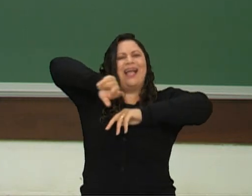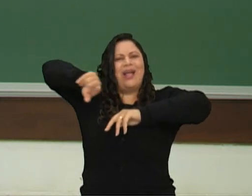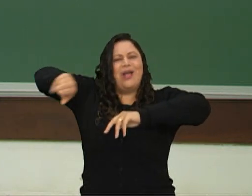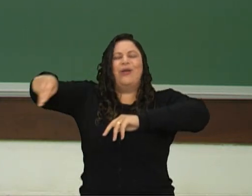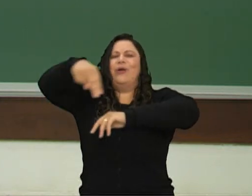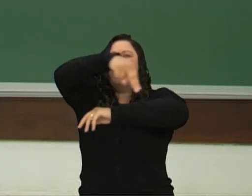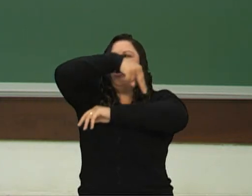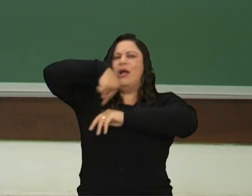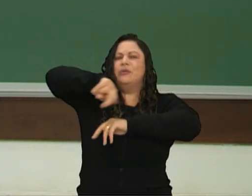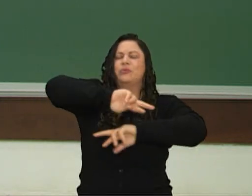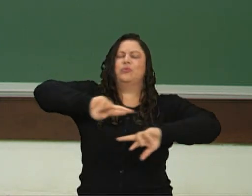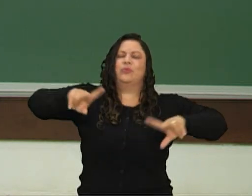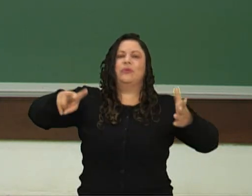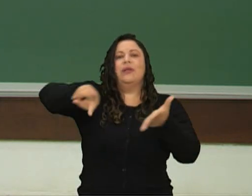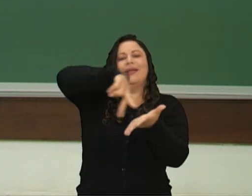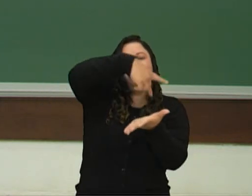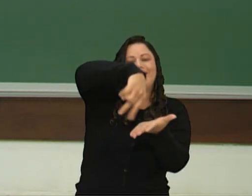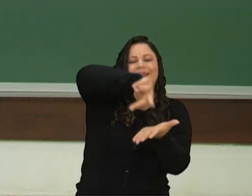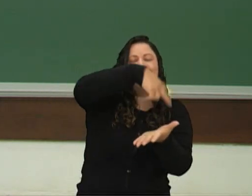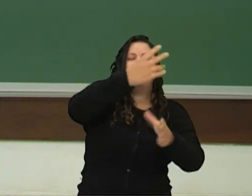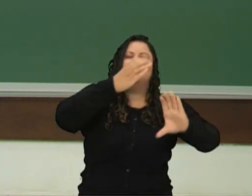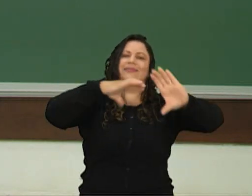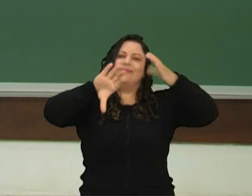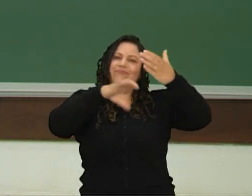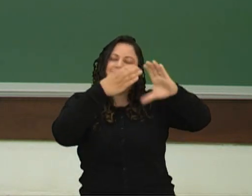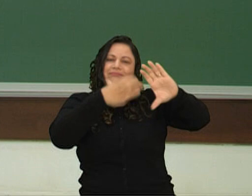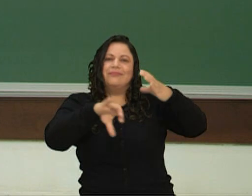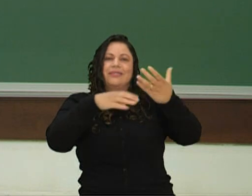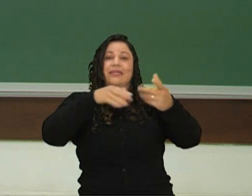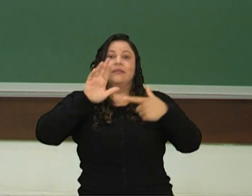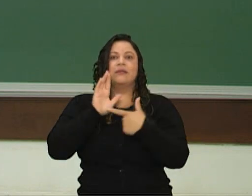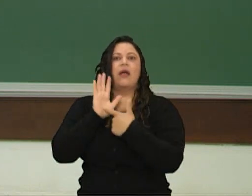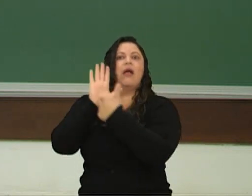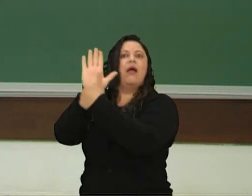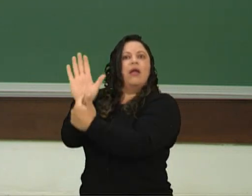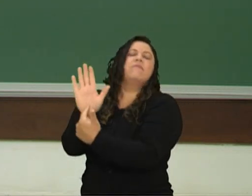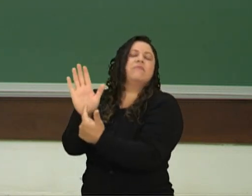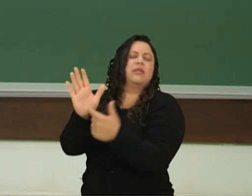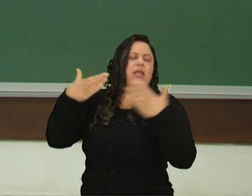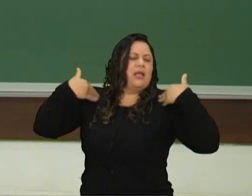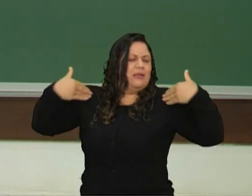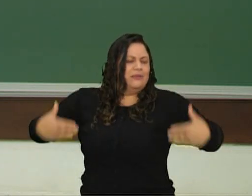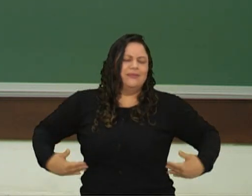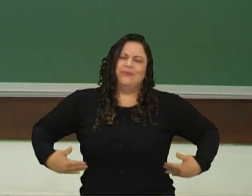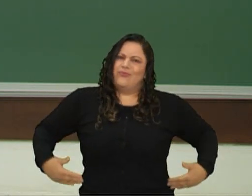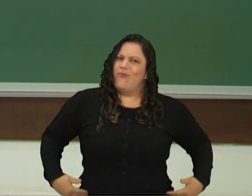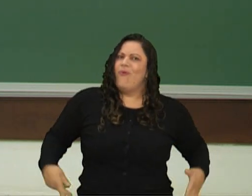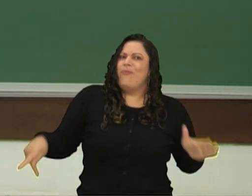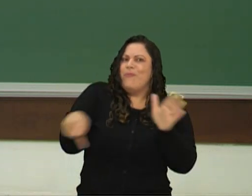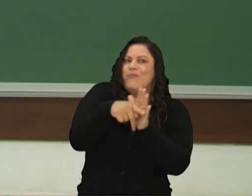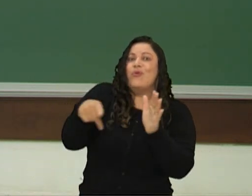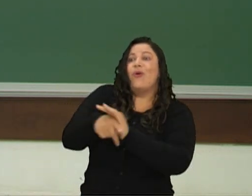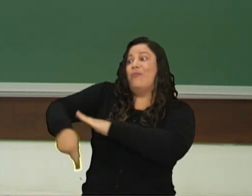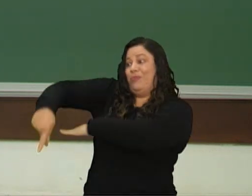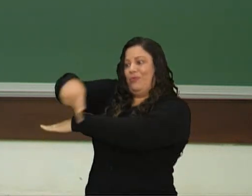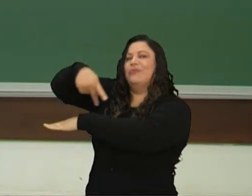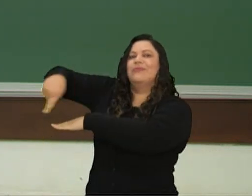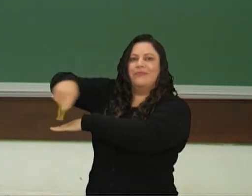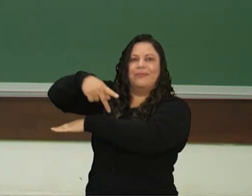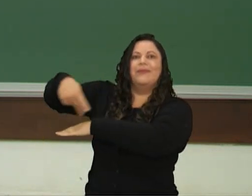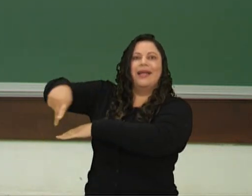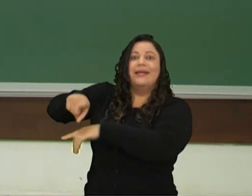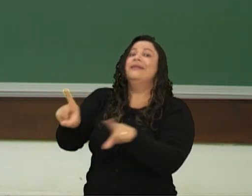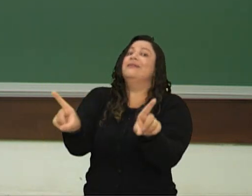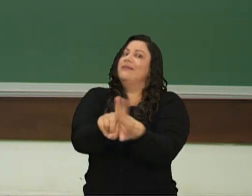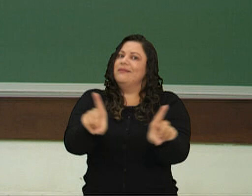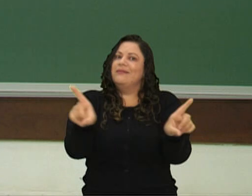eles dançam, cantam, mostram a representação das suas roupas folclóricas e aí, claro, seus alimentos.